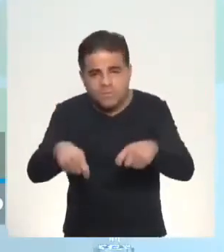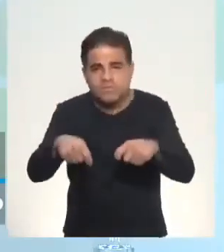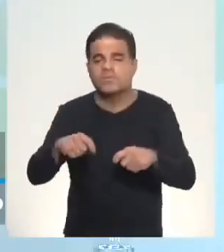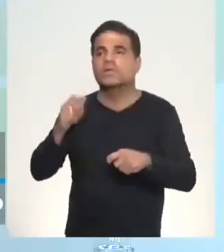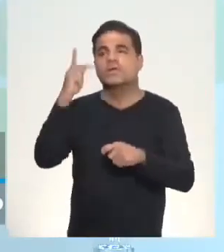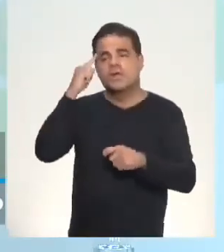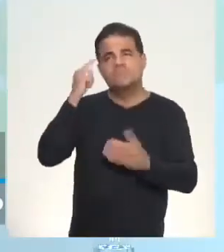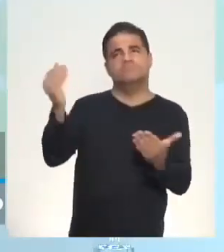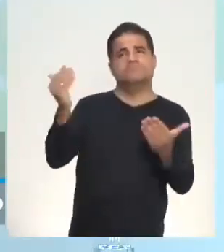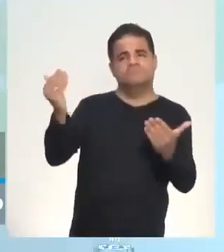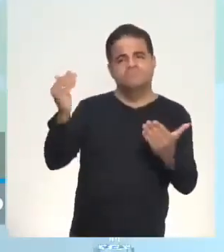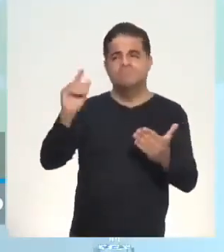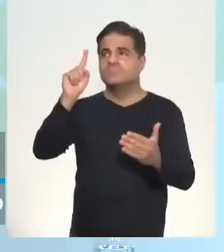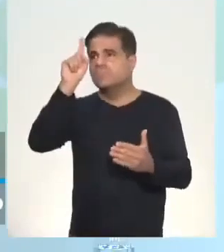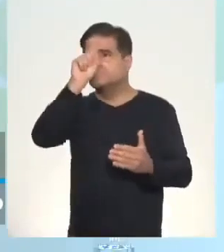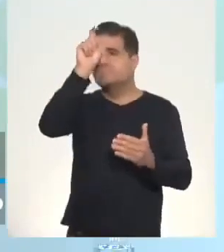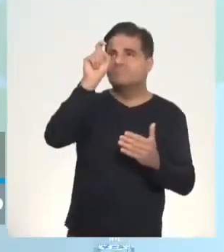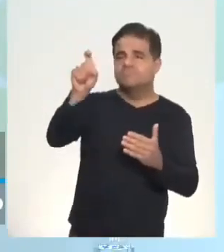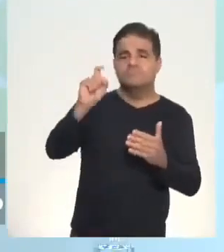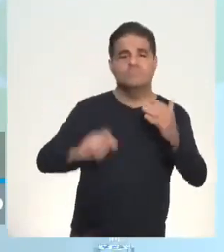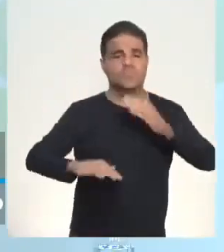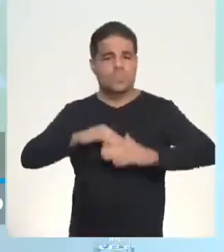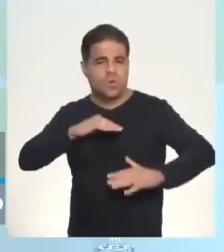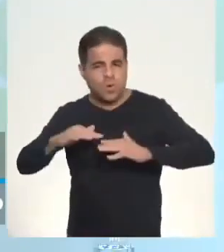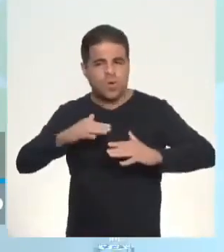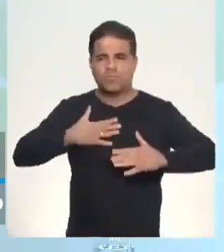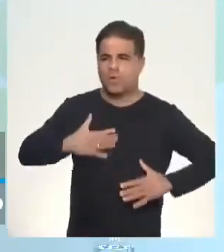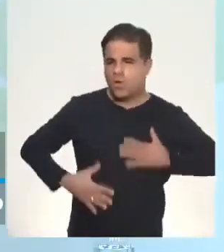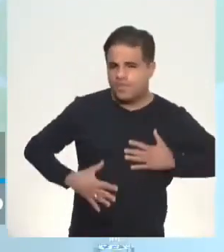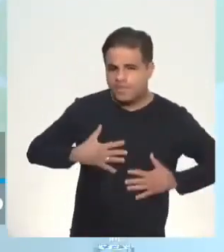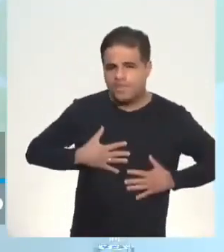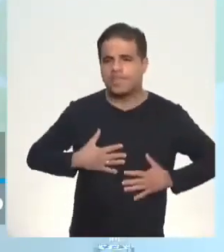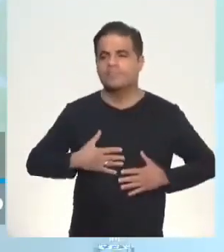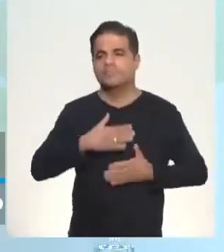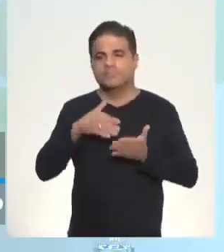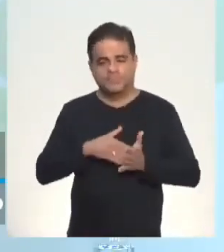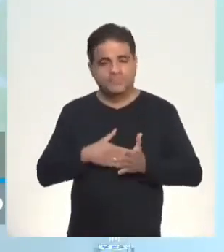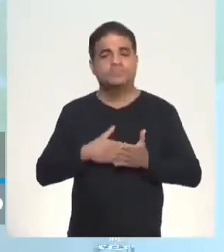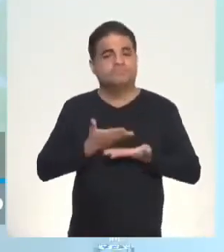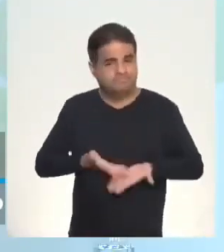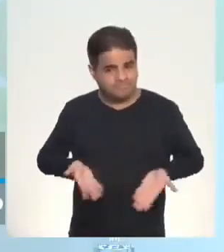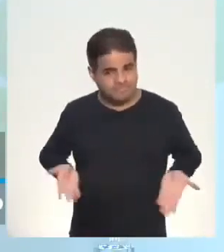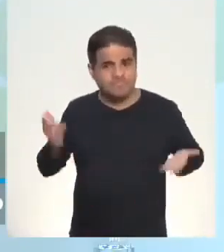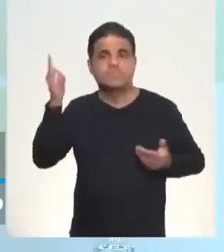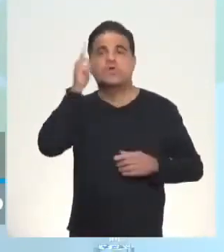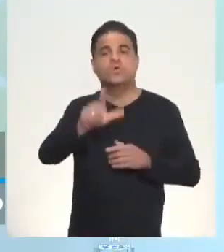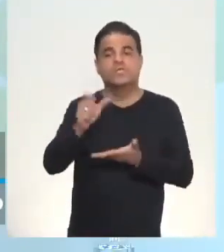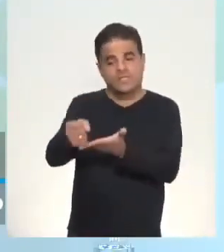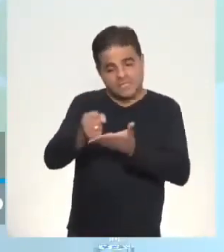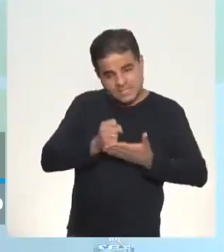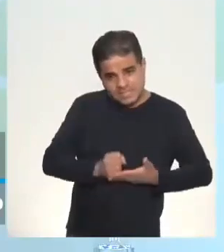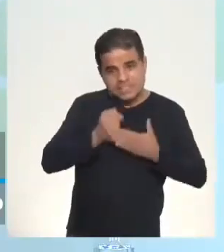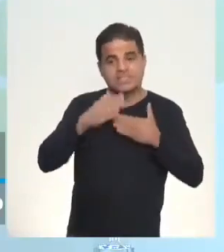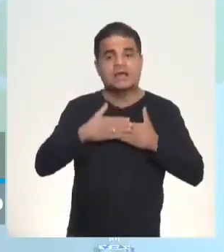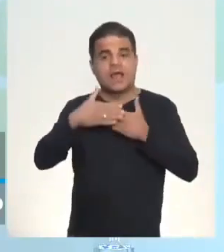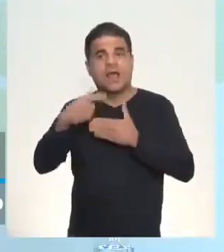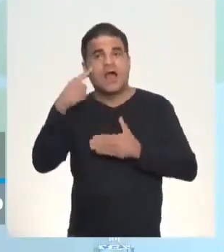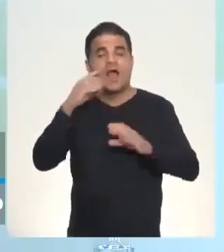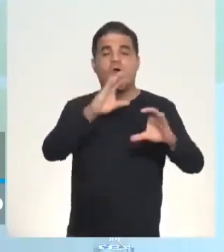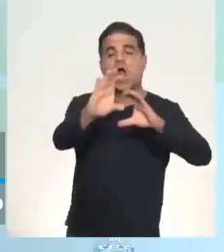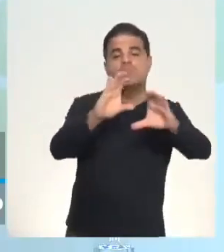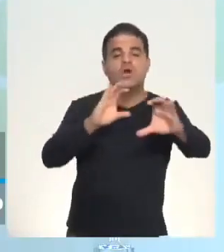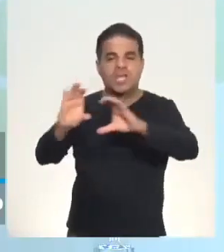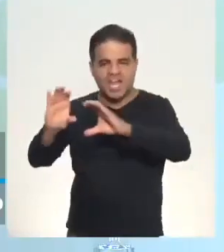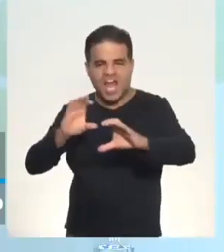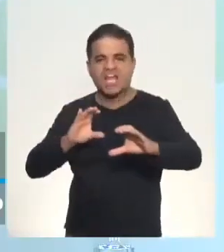Do suspense, da imaginação, de mexer o corpo, de fazer expressões faciais para conseguir trazer ali para quem está assistindo a